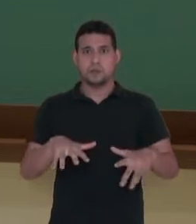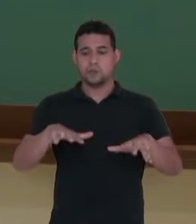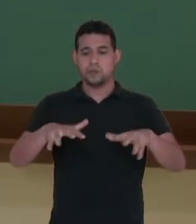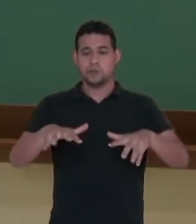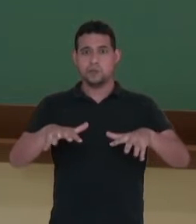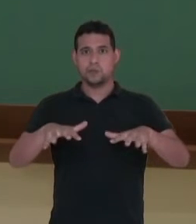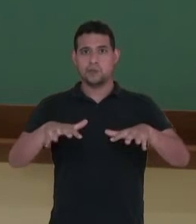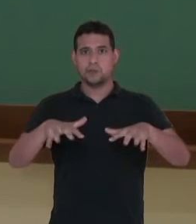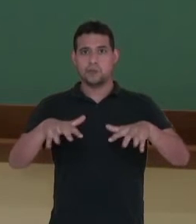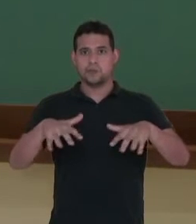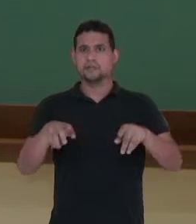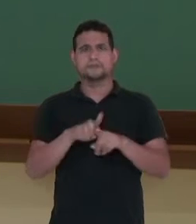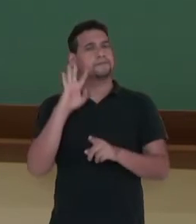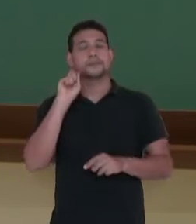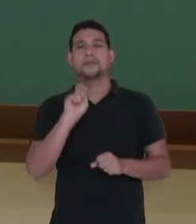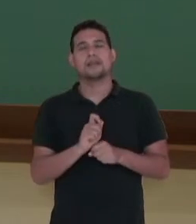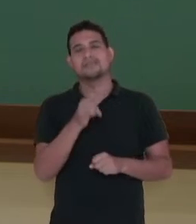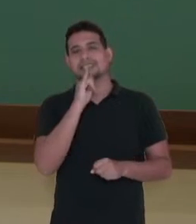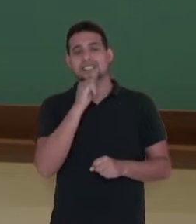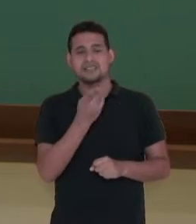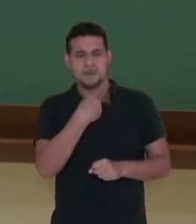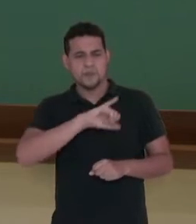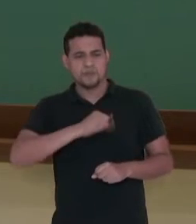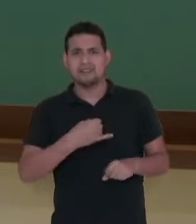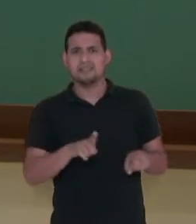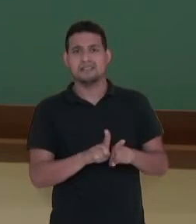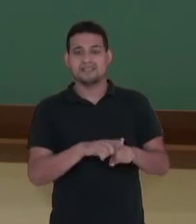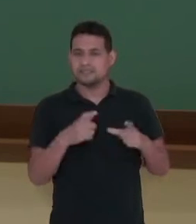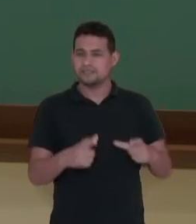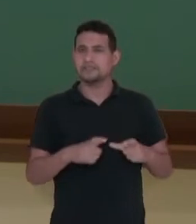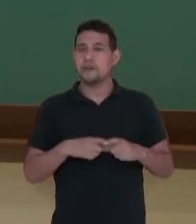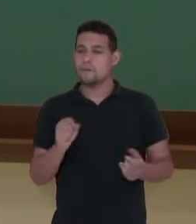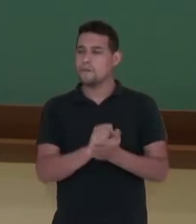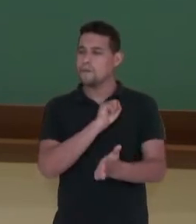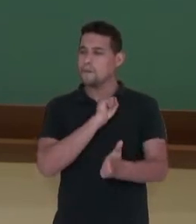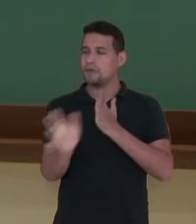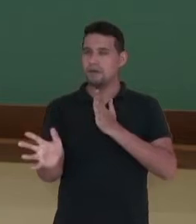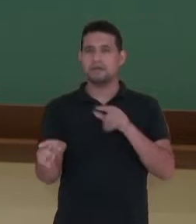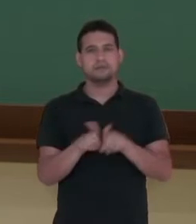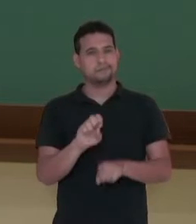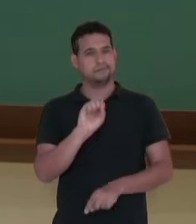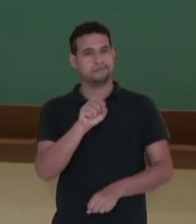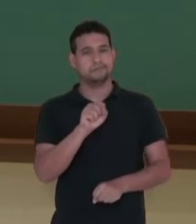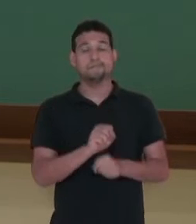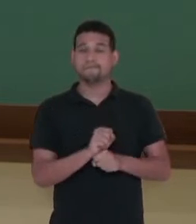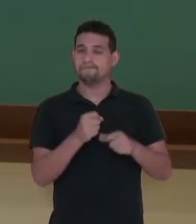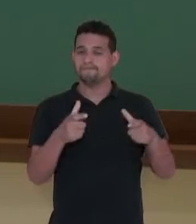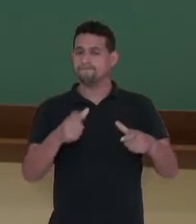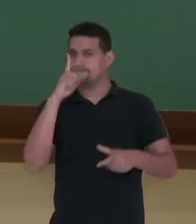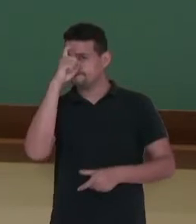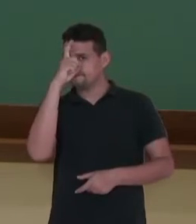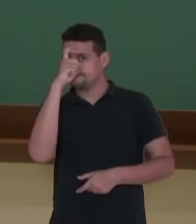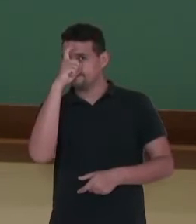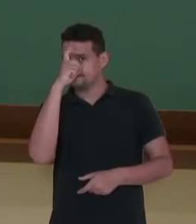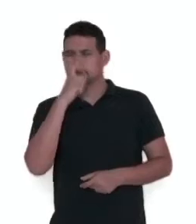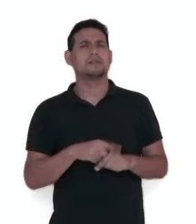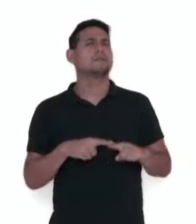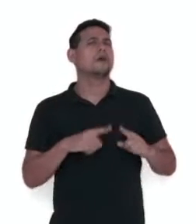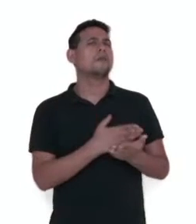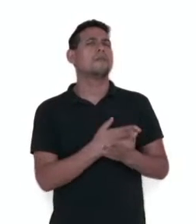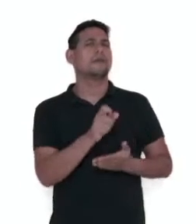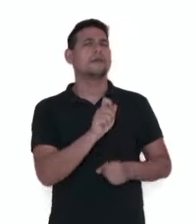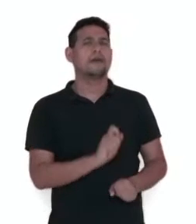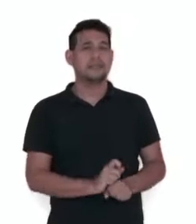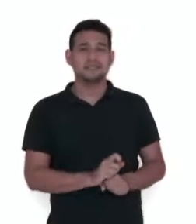local, naquela cidade, e se aproveitando desse momento, ela conseguiu escapar do manicômio. E começou